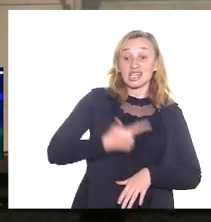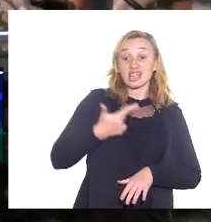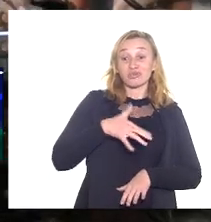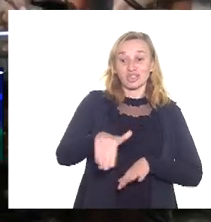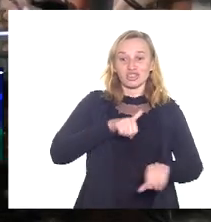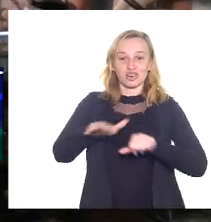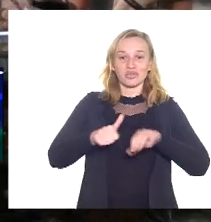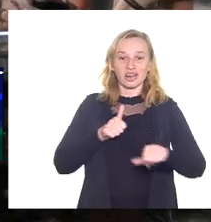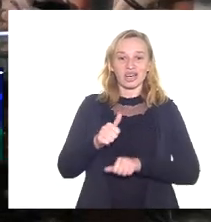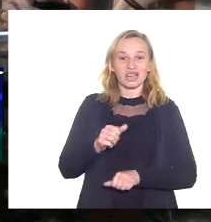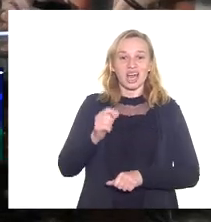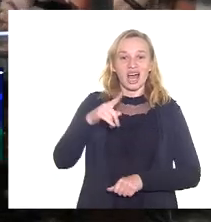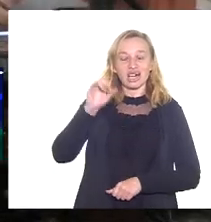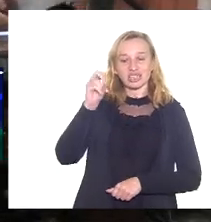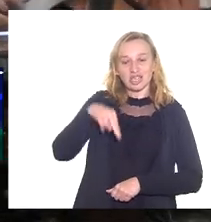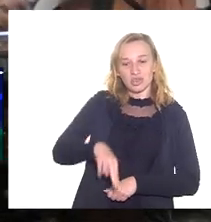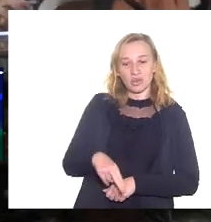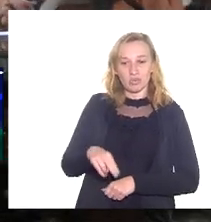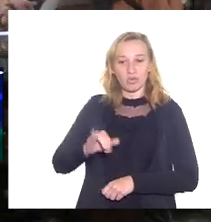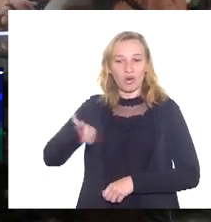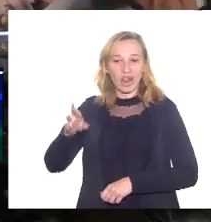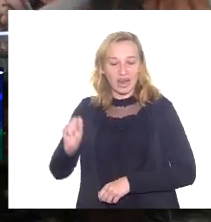Deputada Anderson Moraes.